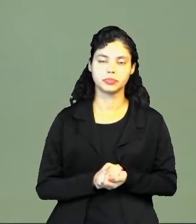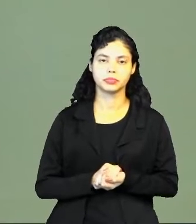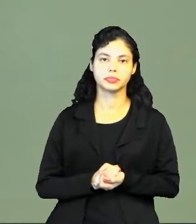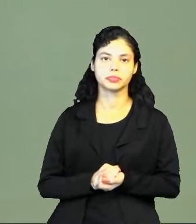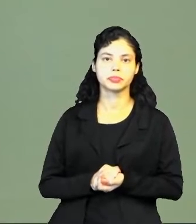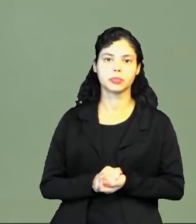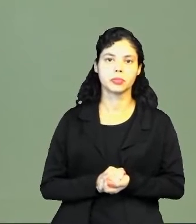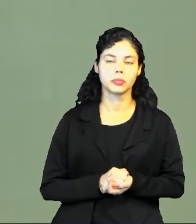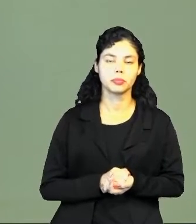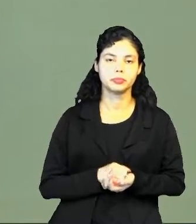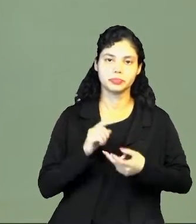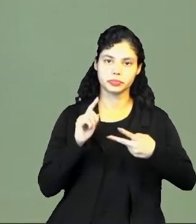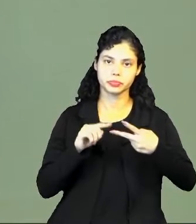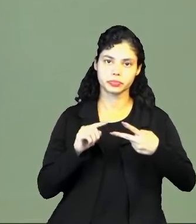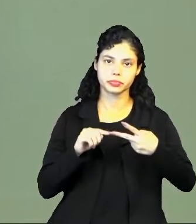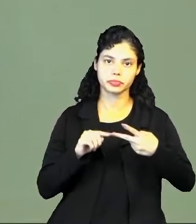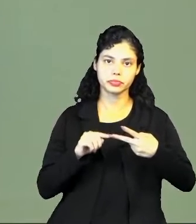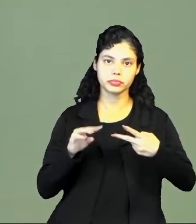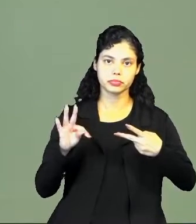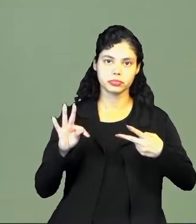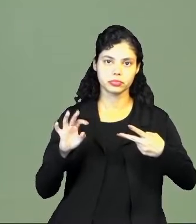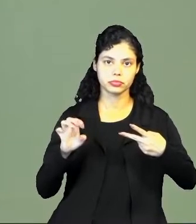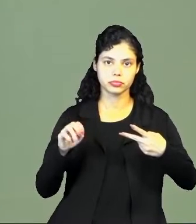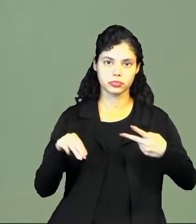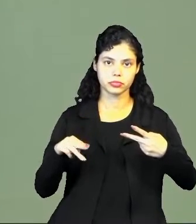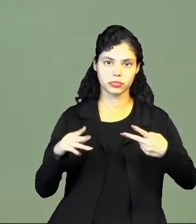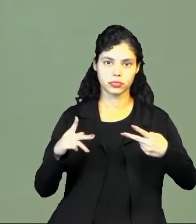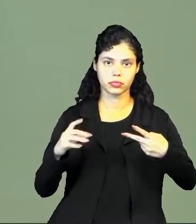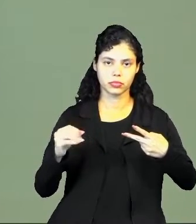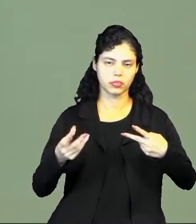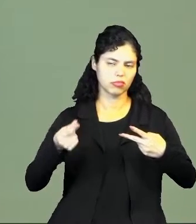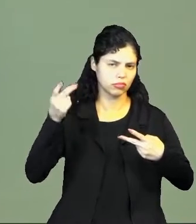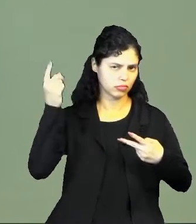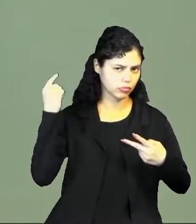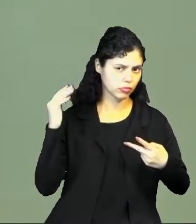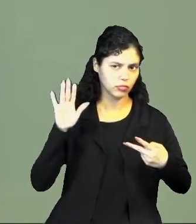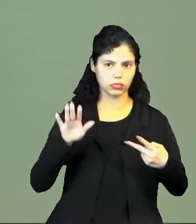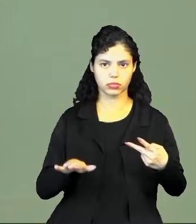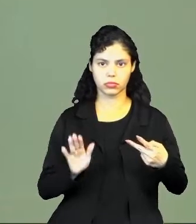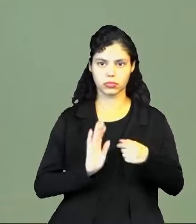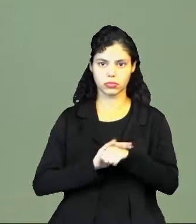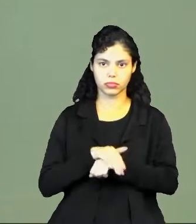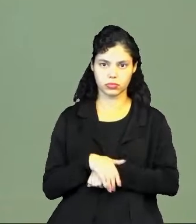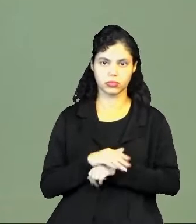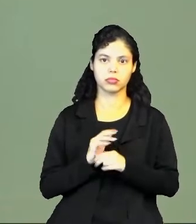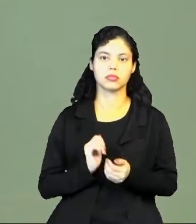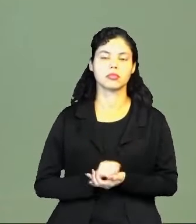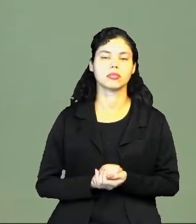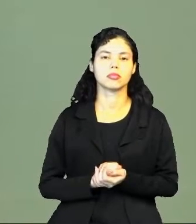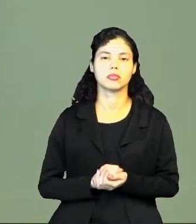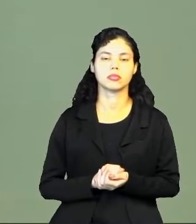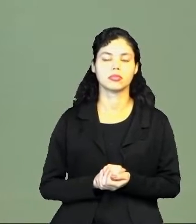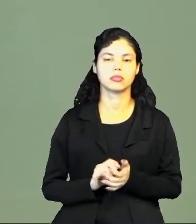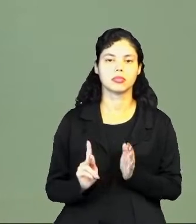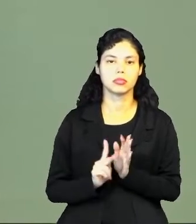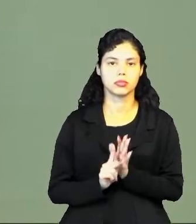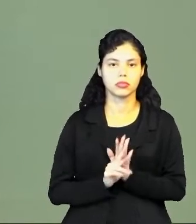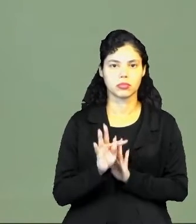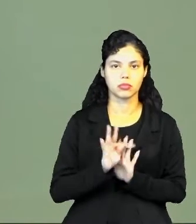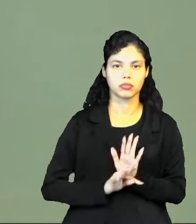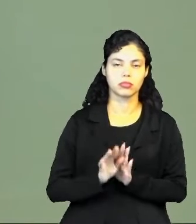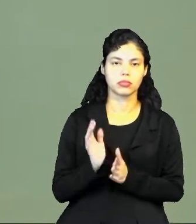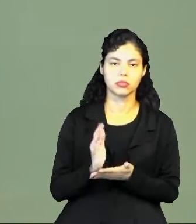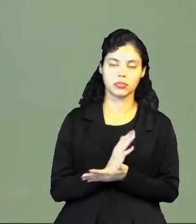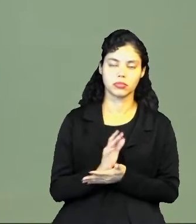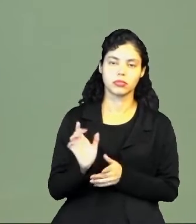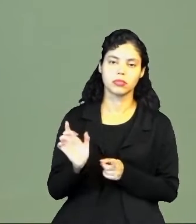história. Falamos sobre o tempo, né, se foi há muito tempo, se foi à tarde, de manhã. No próprio texto tem algumas